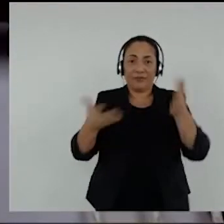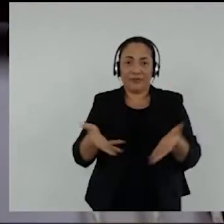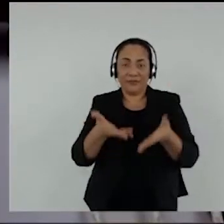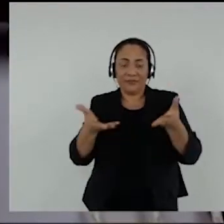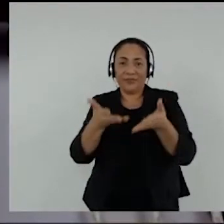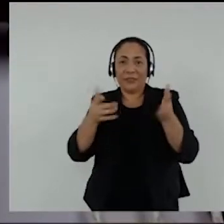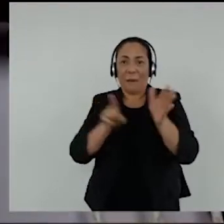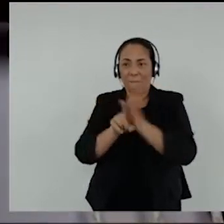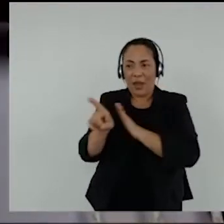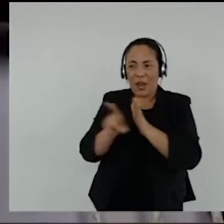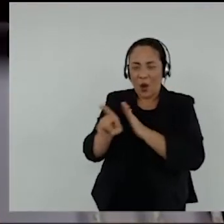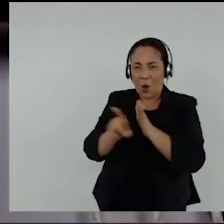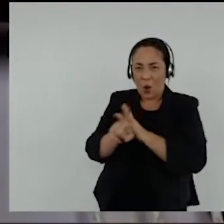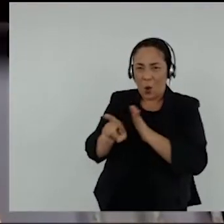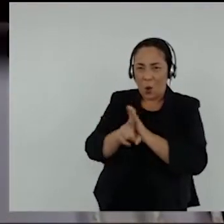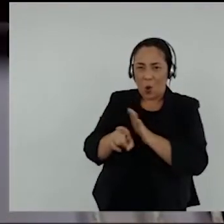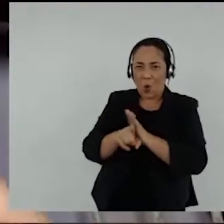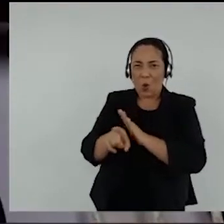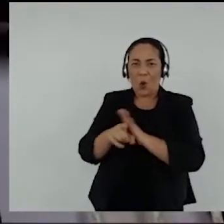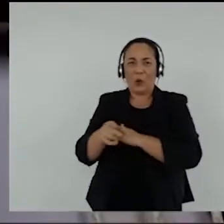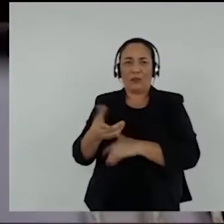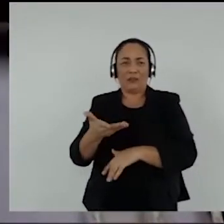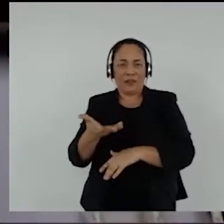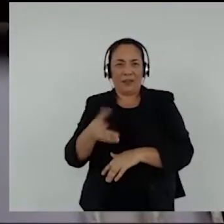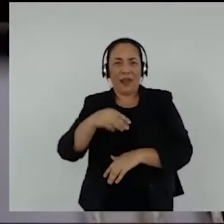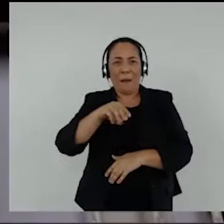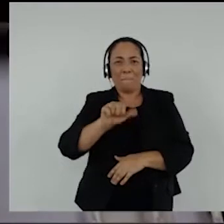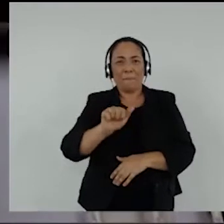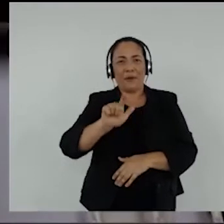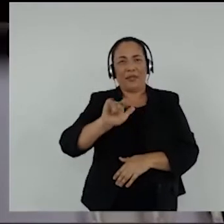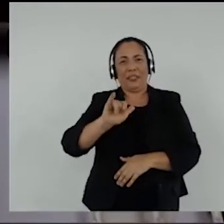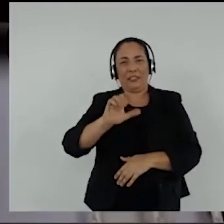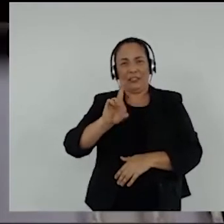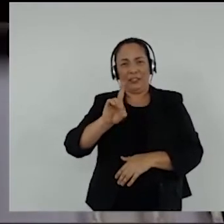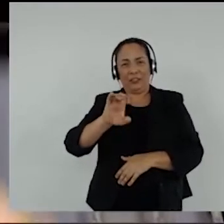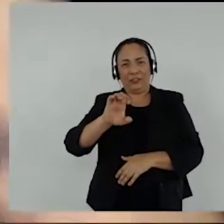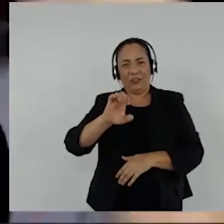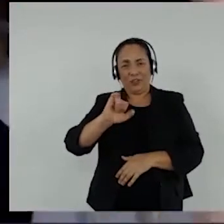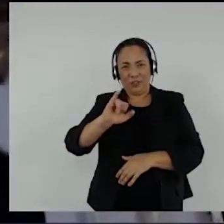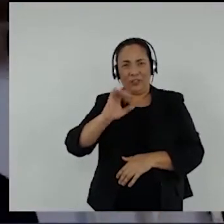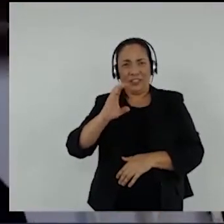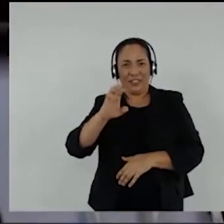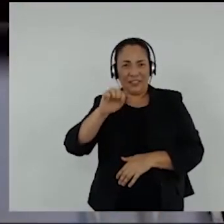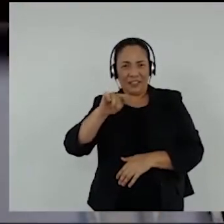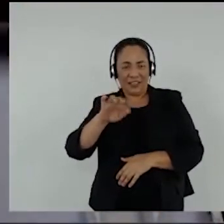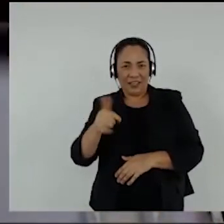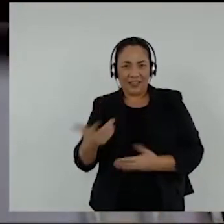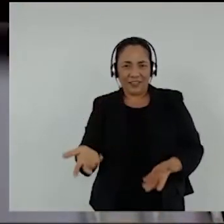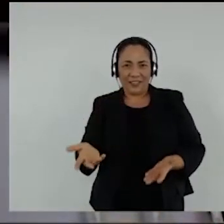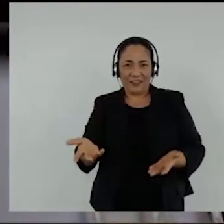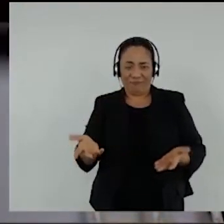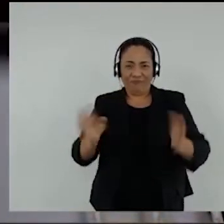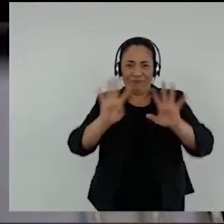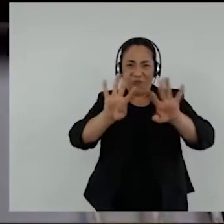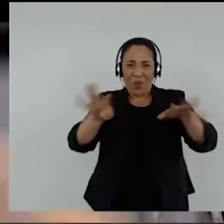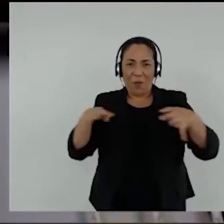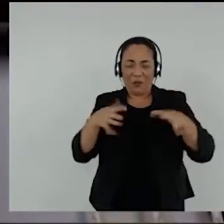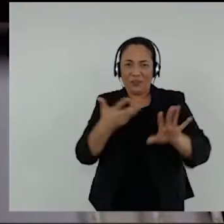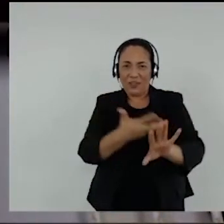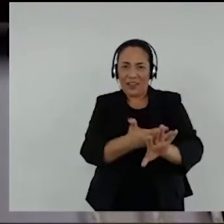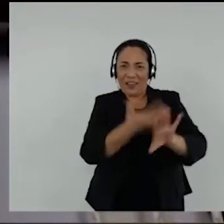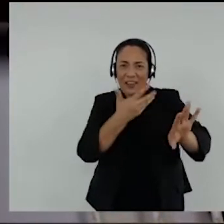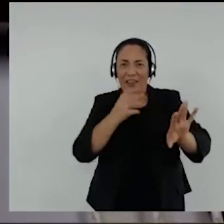etc., eu acho que fica prejudicada durante uma audiência virtual. A audiência de custódia virtual. A meu